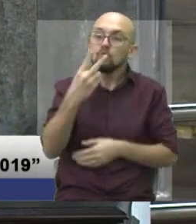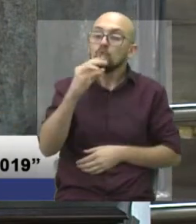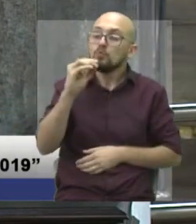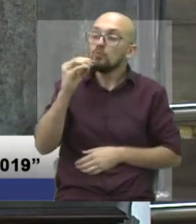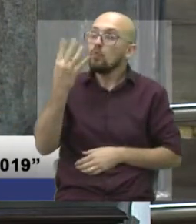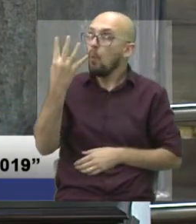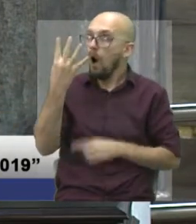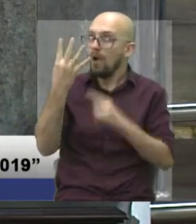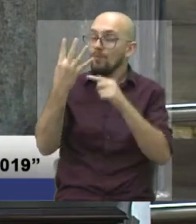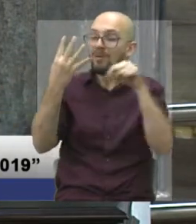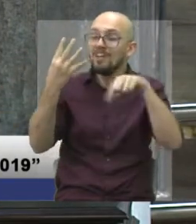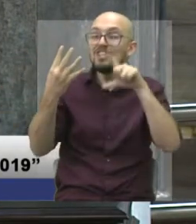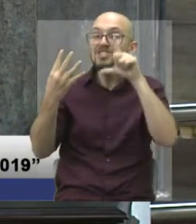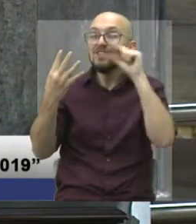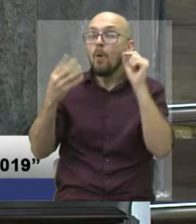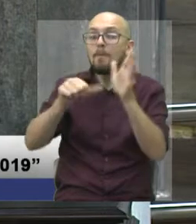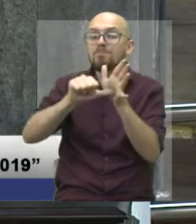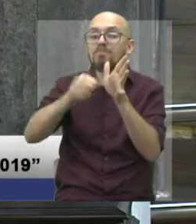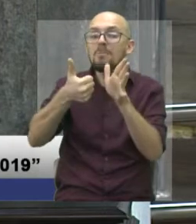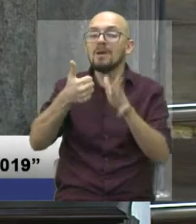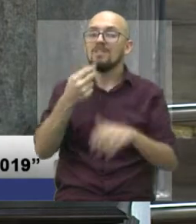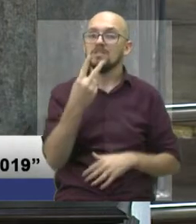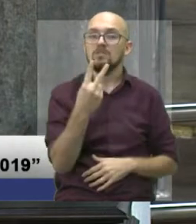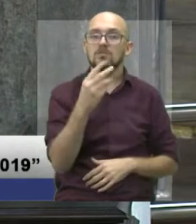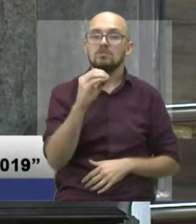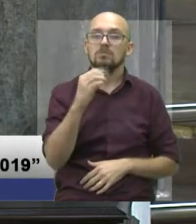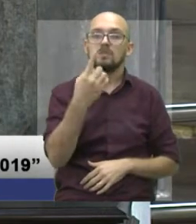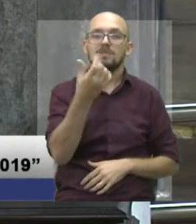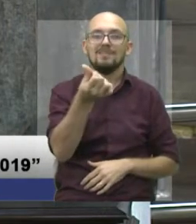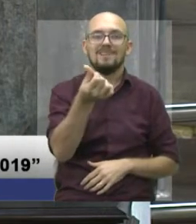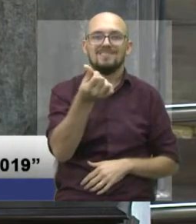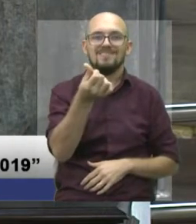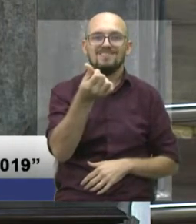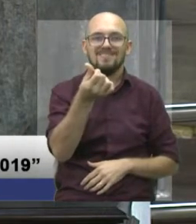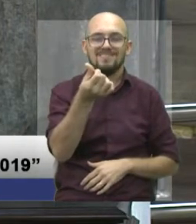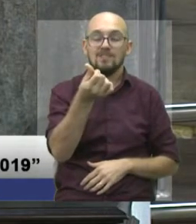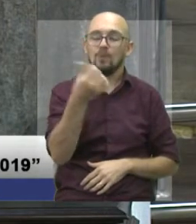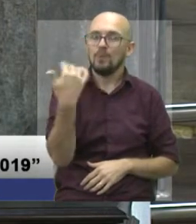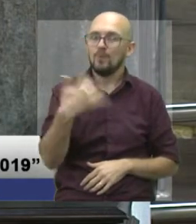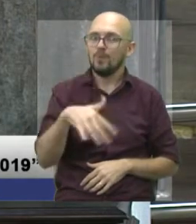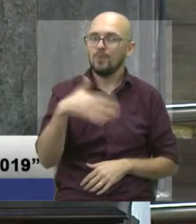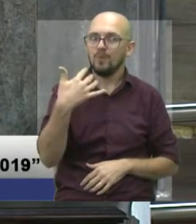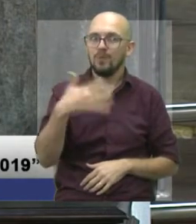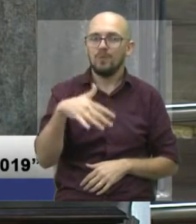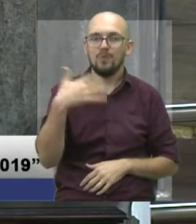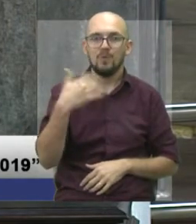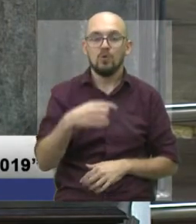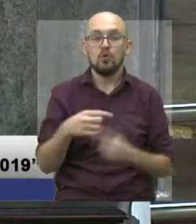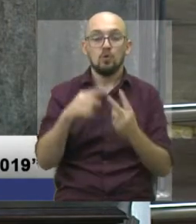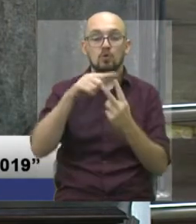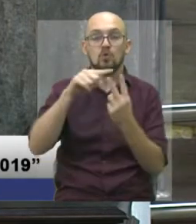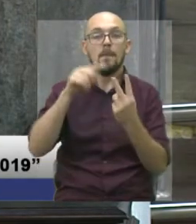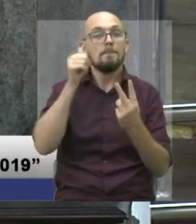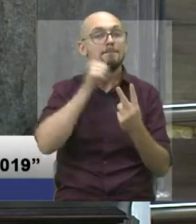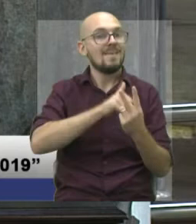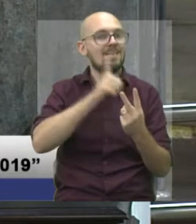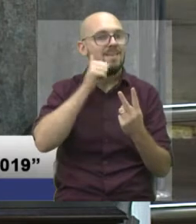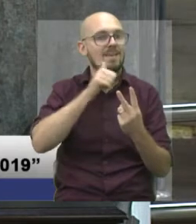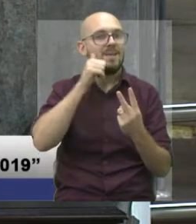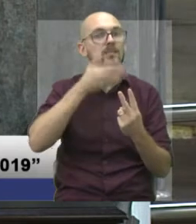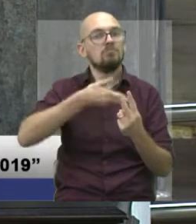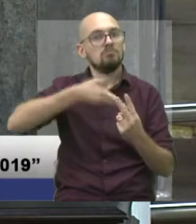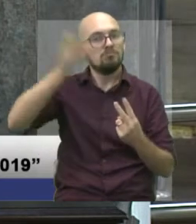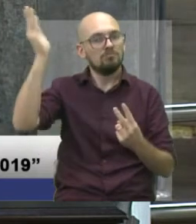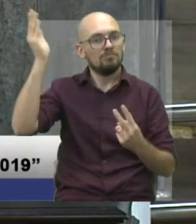um aluno de Jaú tinha ido para Brasília. E aí nós conseguimos essa proeza em 2016. Essas duas meninas foram, duas alunas foram, e diz que